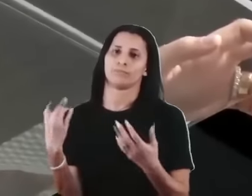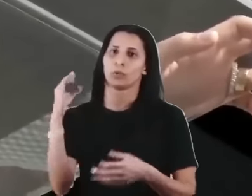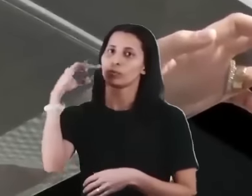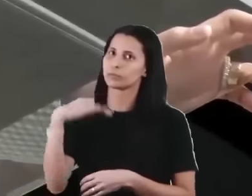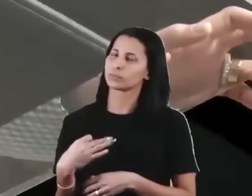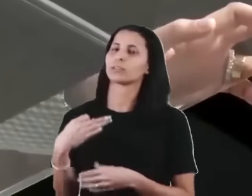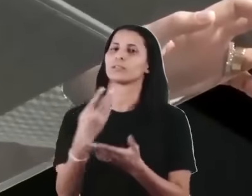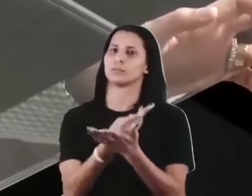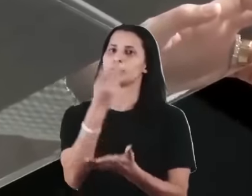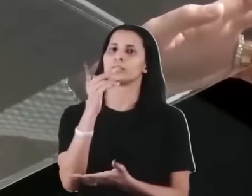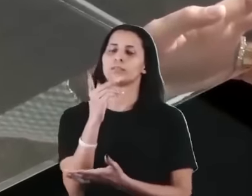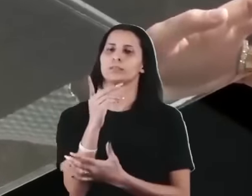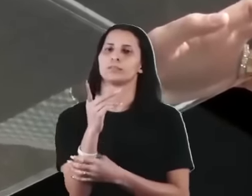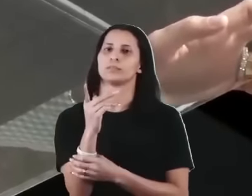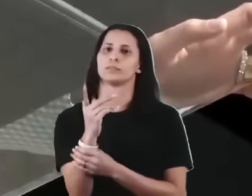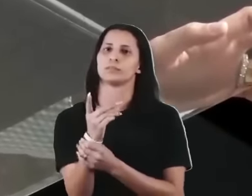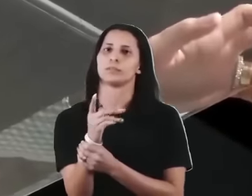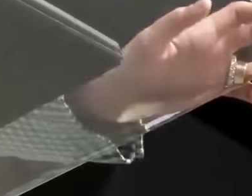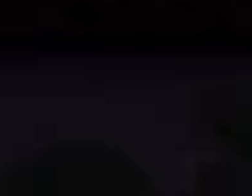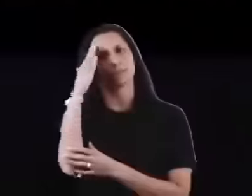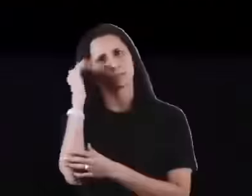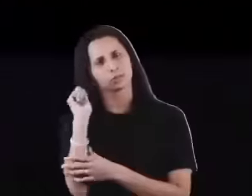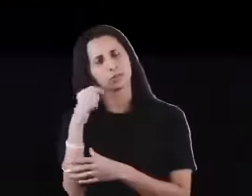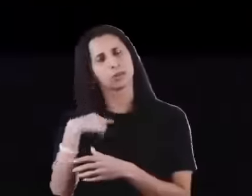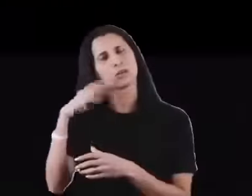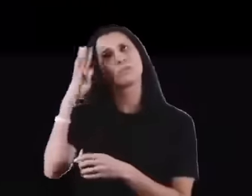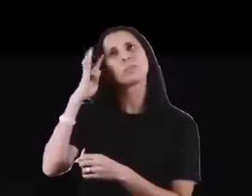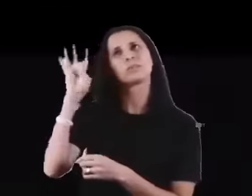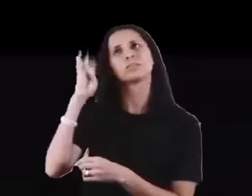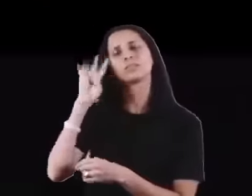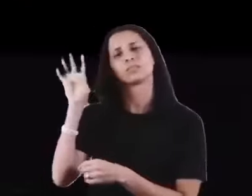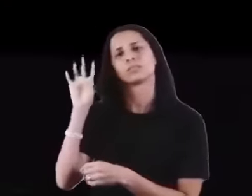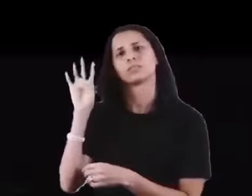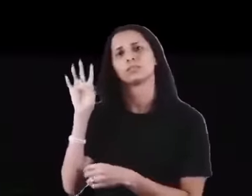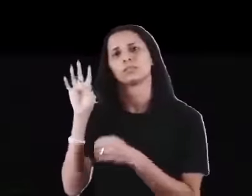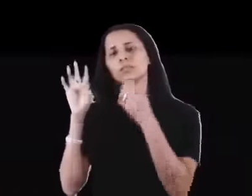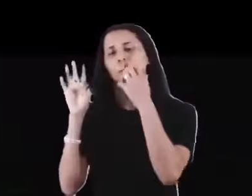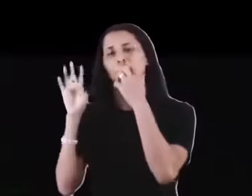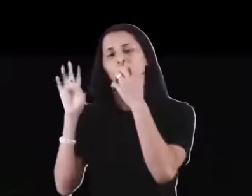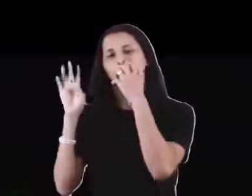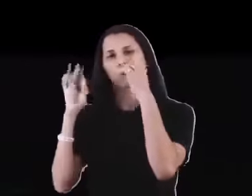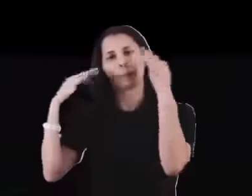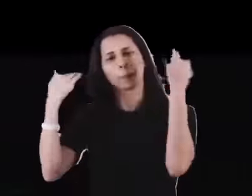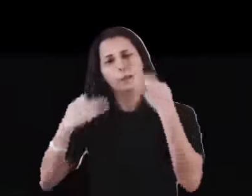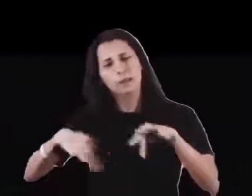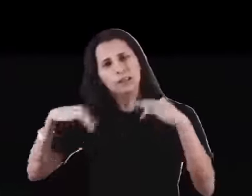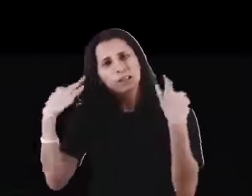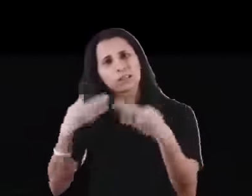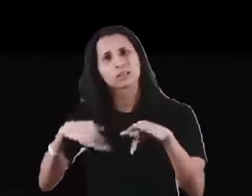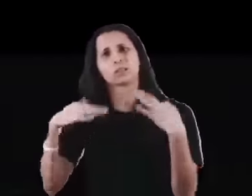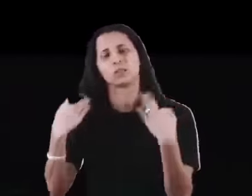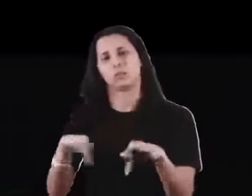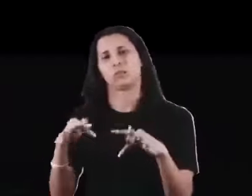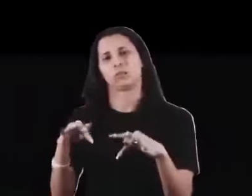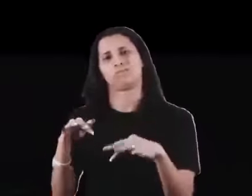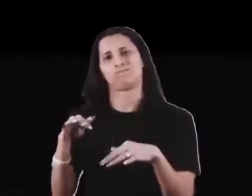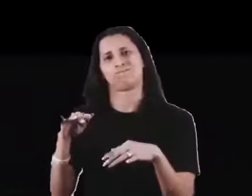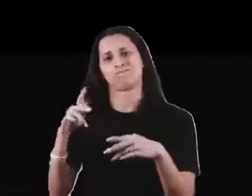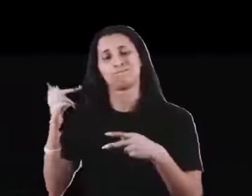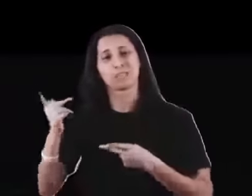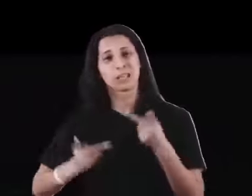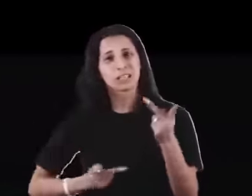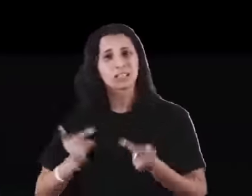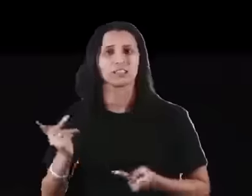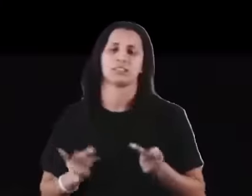sabe e eu fico imaginando que dou que foi pagar